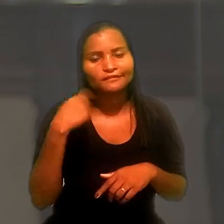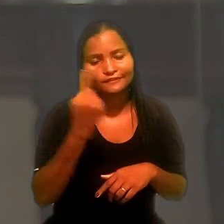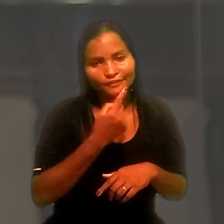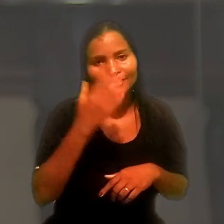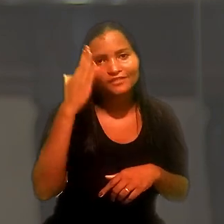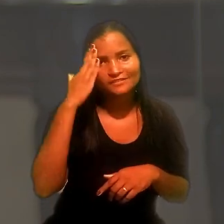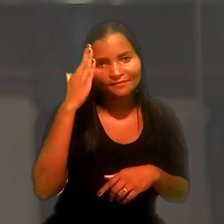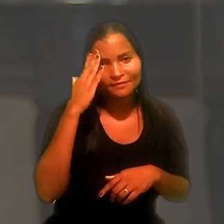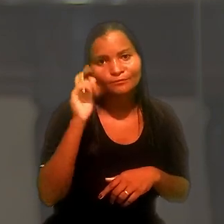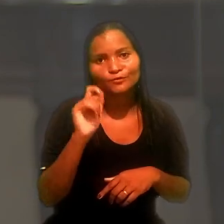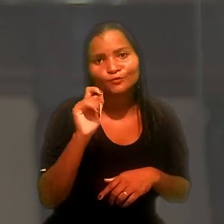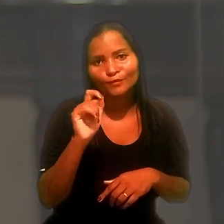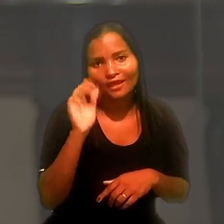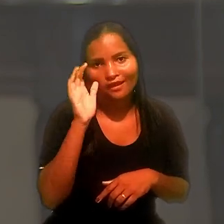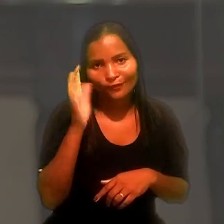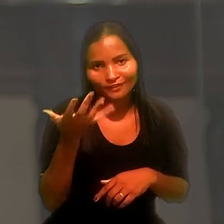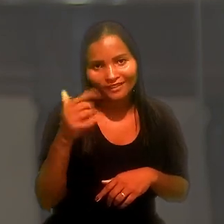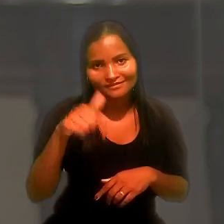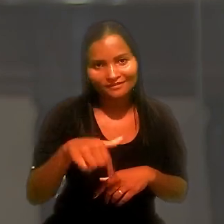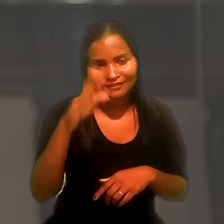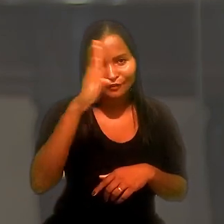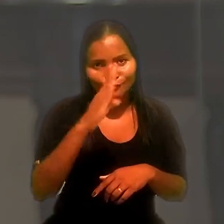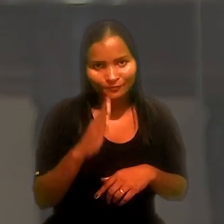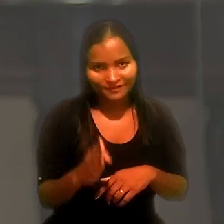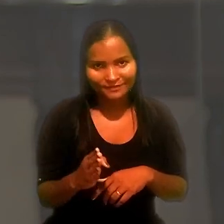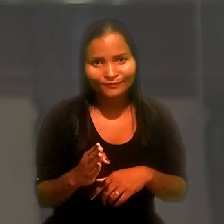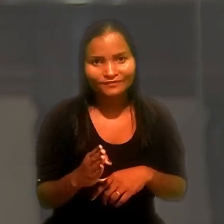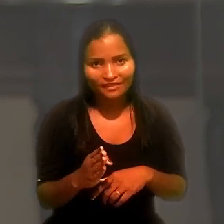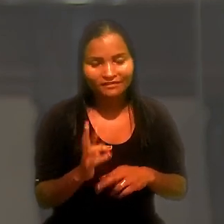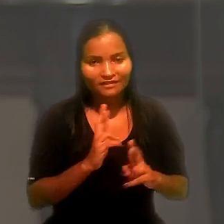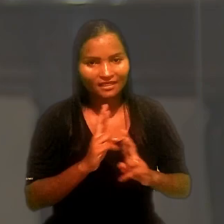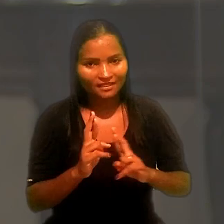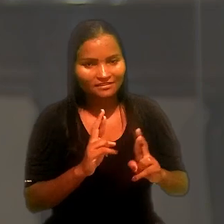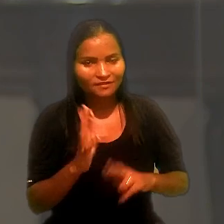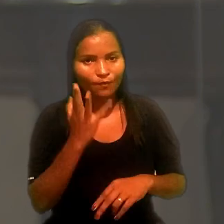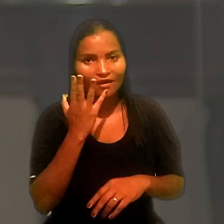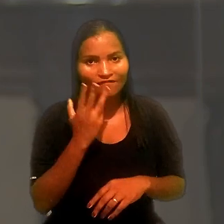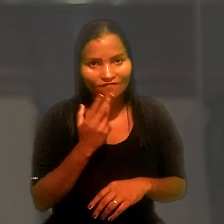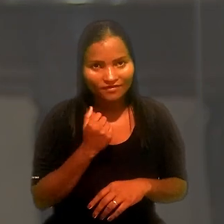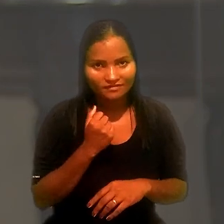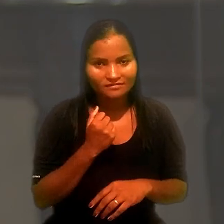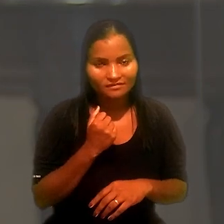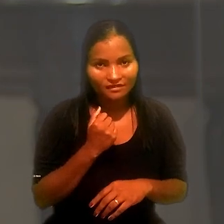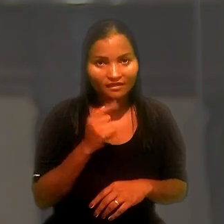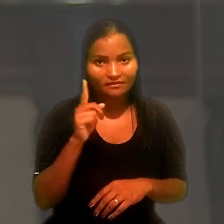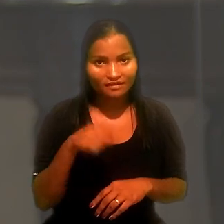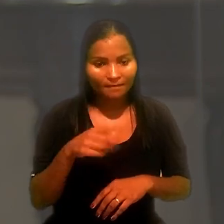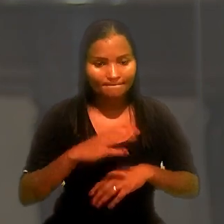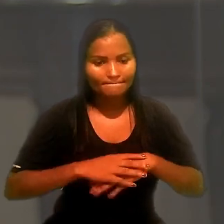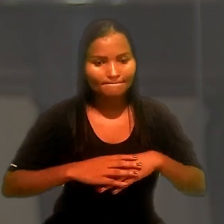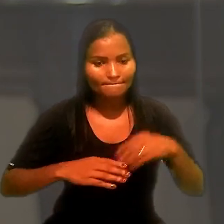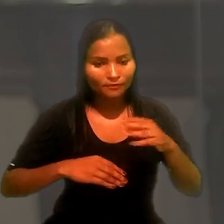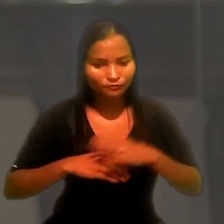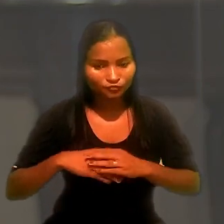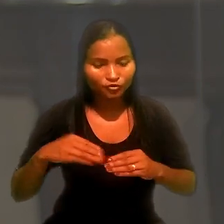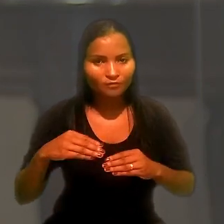o que ocorre aqui no Brasil em relação à infância, que é uma mão de